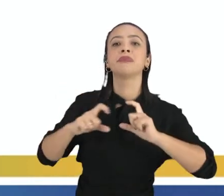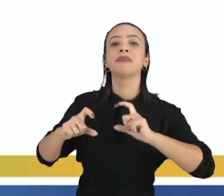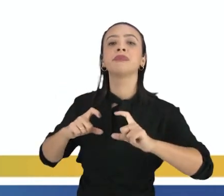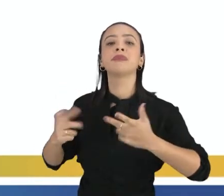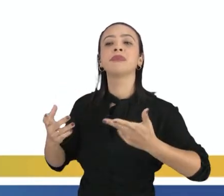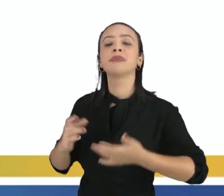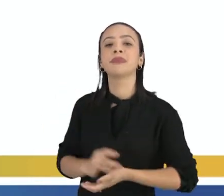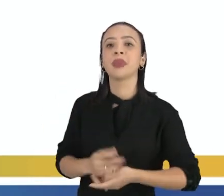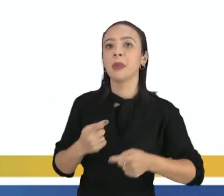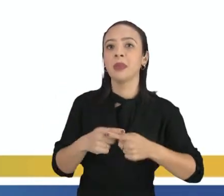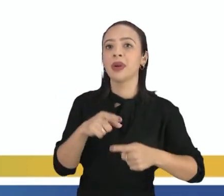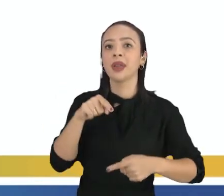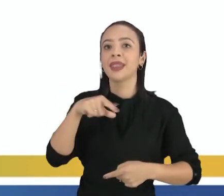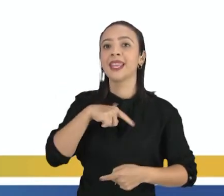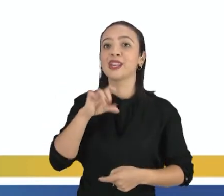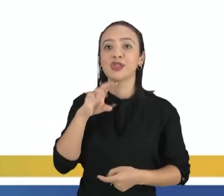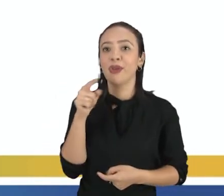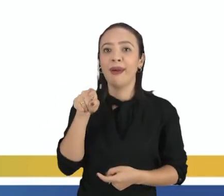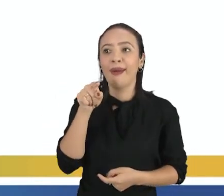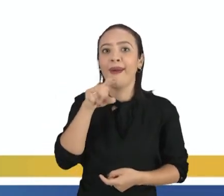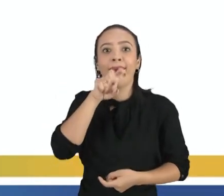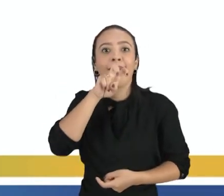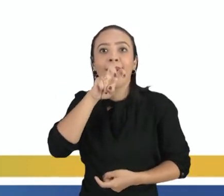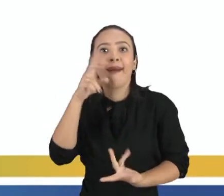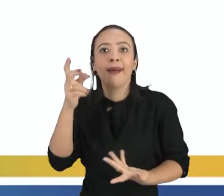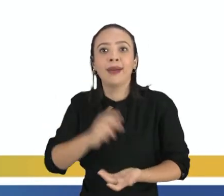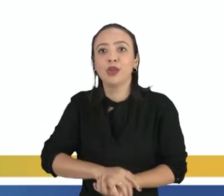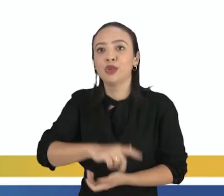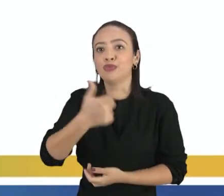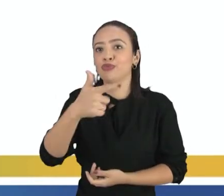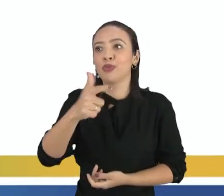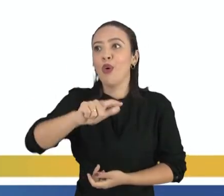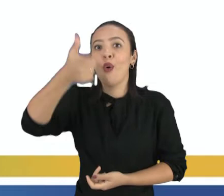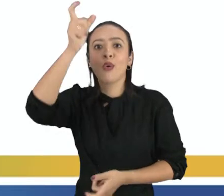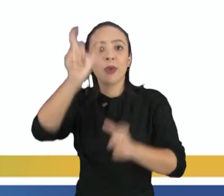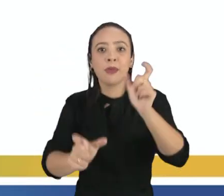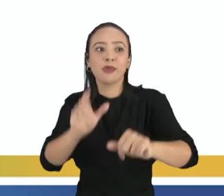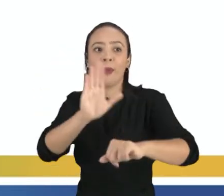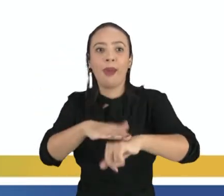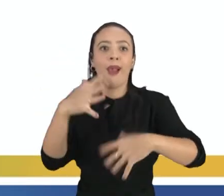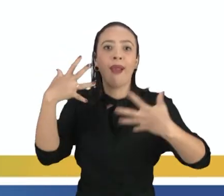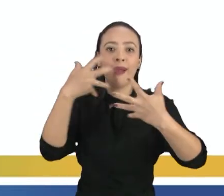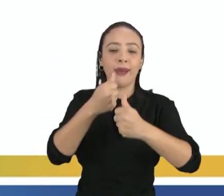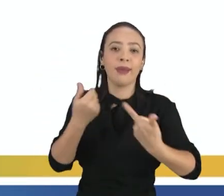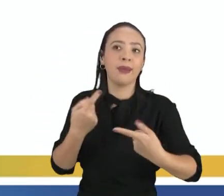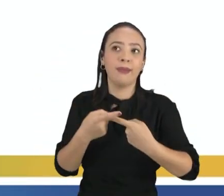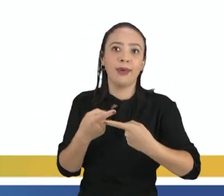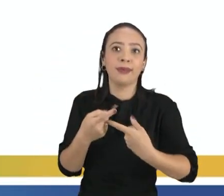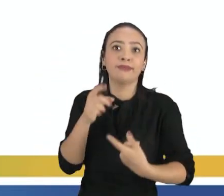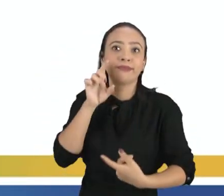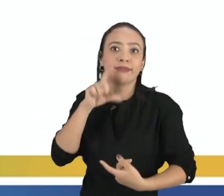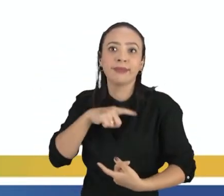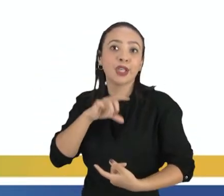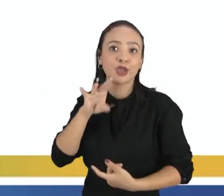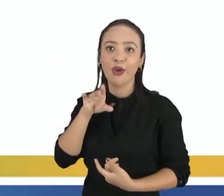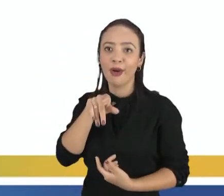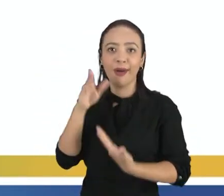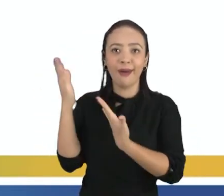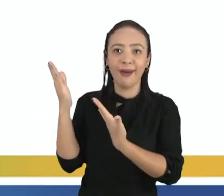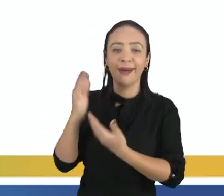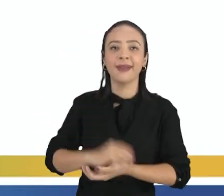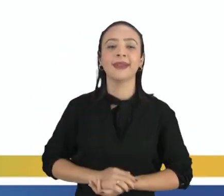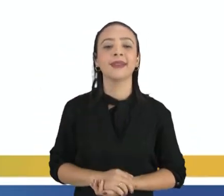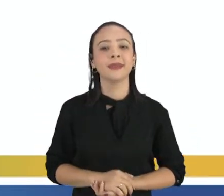Mônica ali, né? Então nessa tirinha aí não tem outra pessoa mais linda do que ela, porque só tem ela.